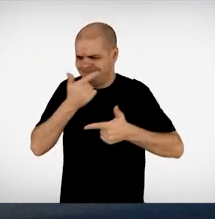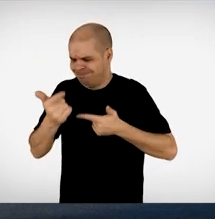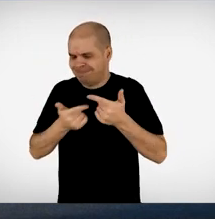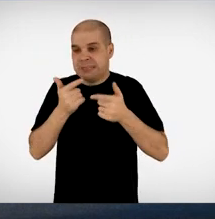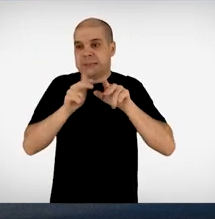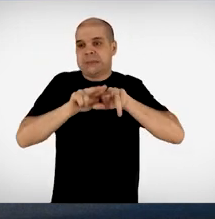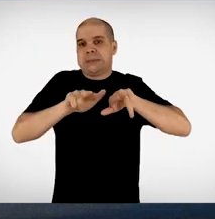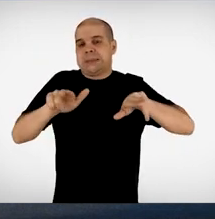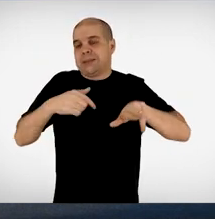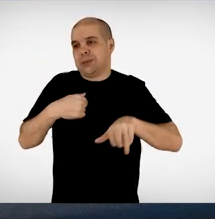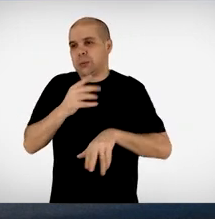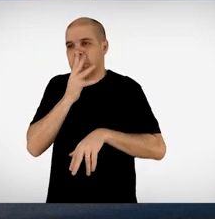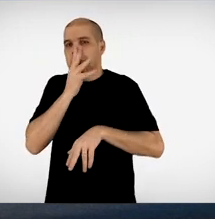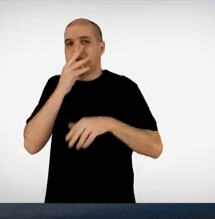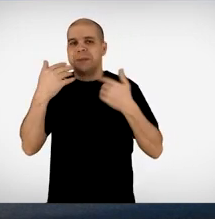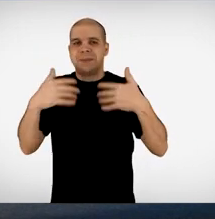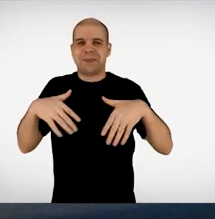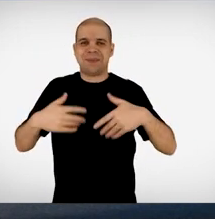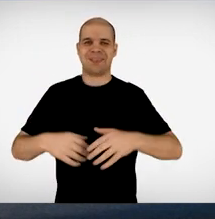voz que... Fala só